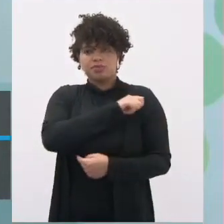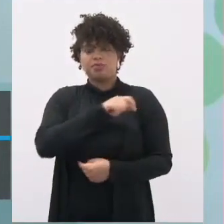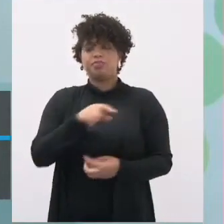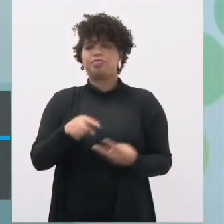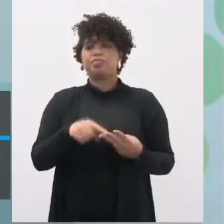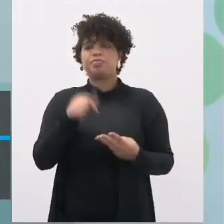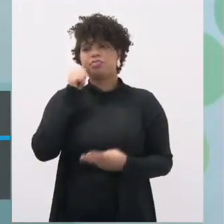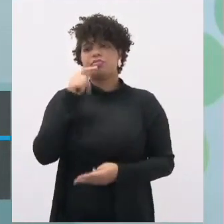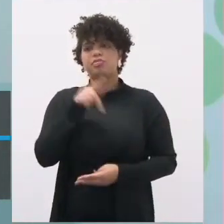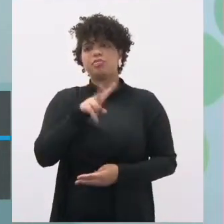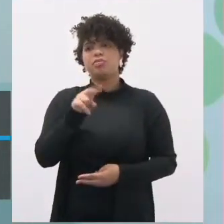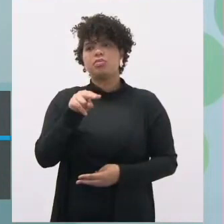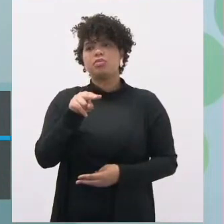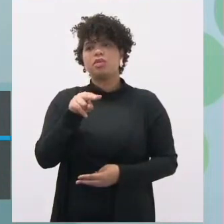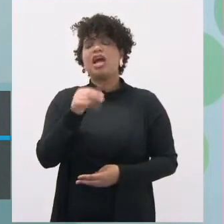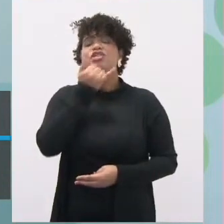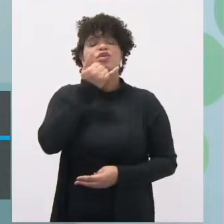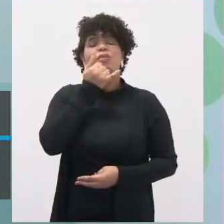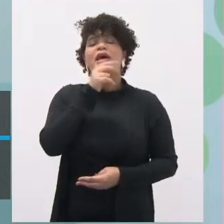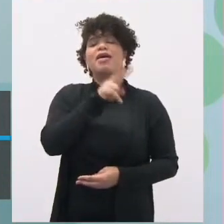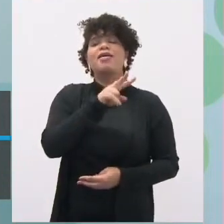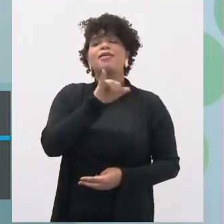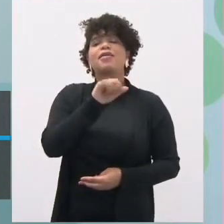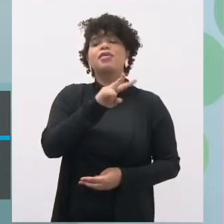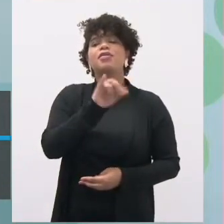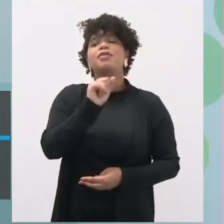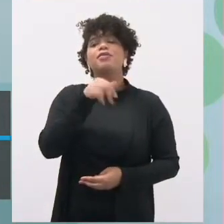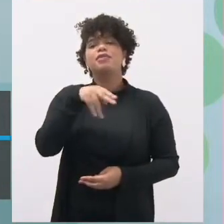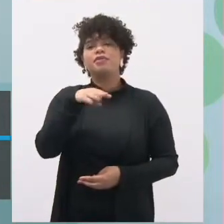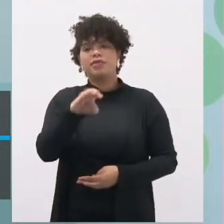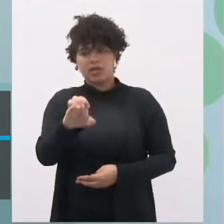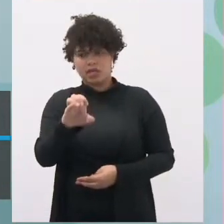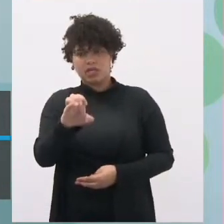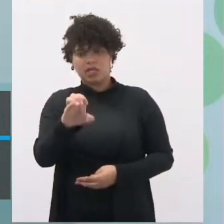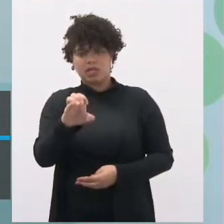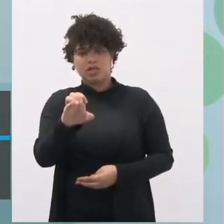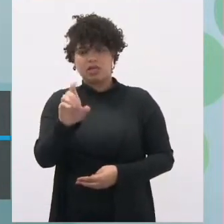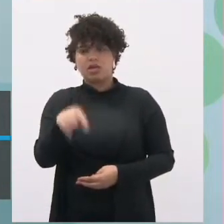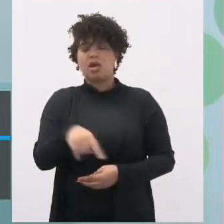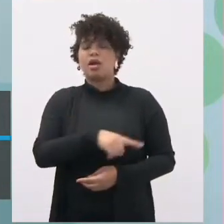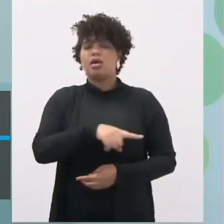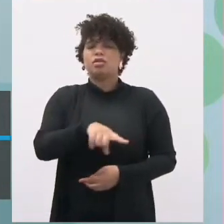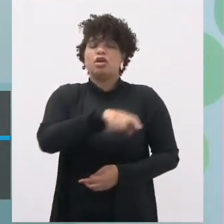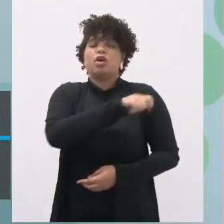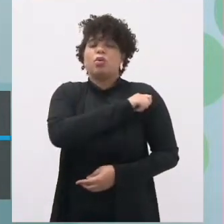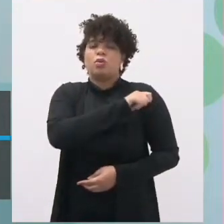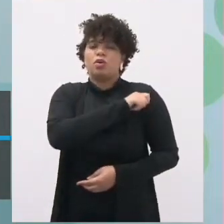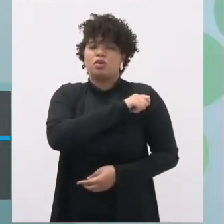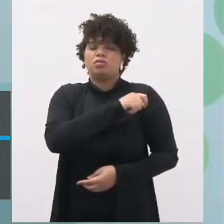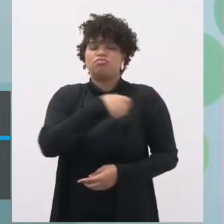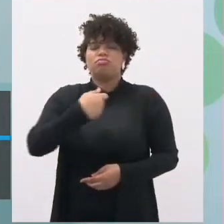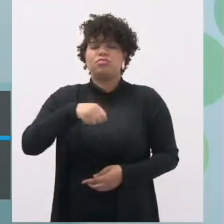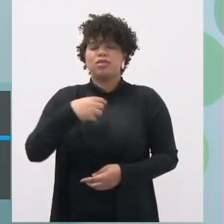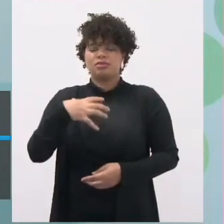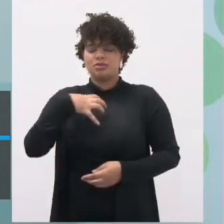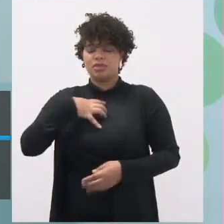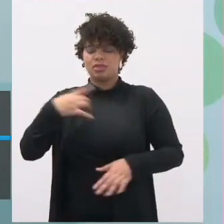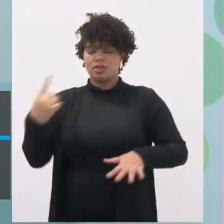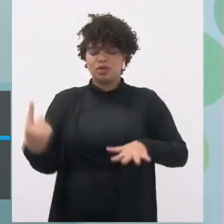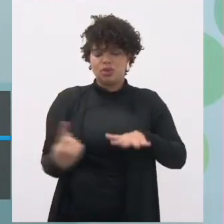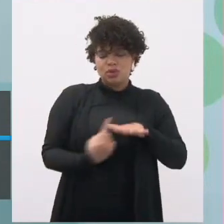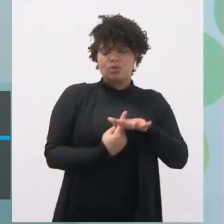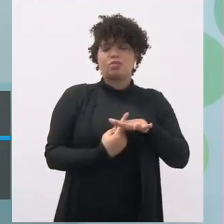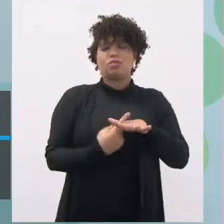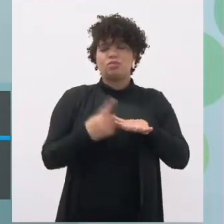Vanessa, Viviane, não é Vanessa, Viviane em cima. Estudantes que se sintam incluídos